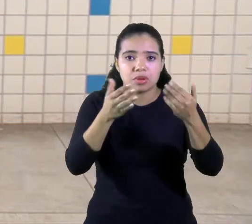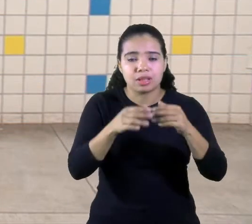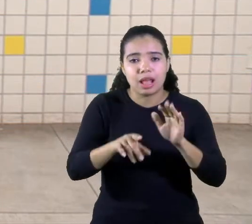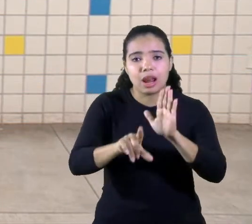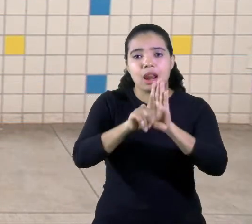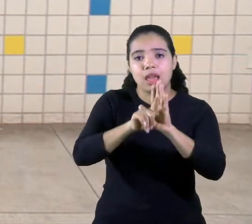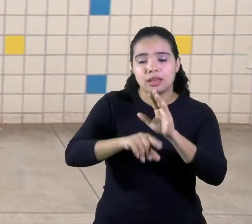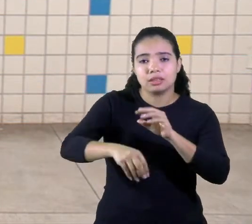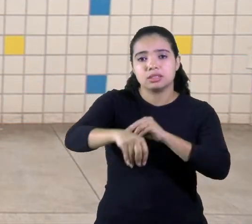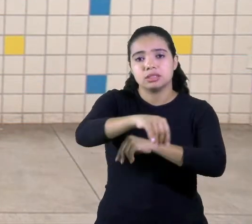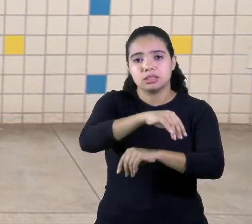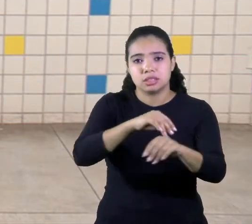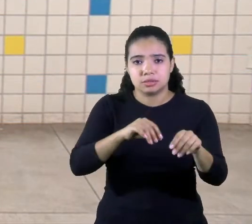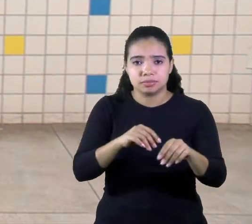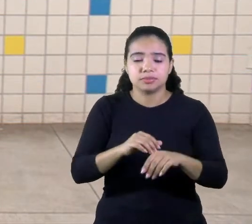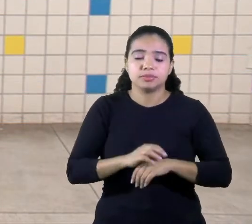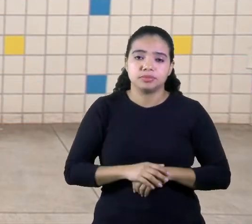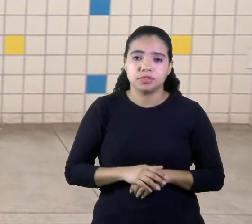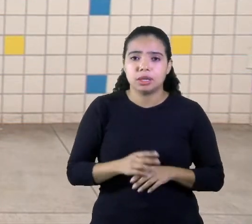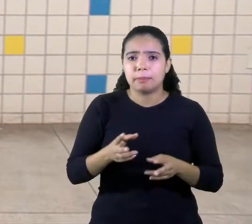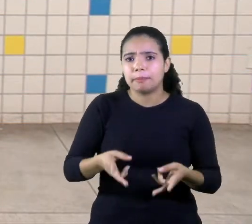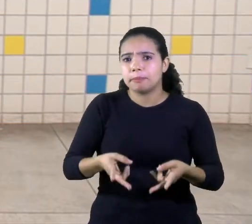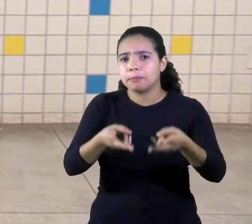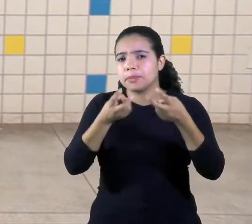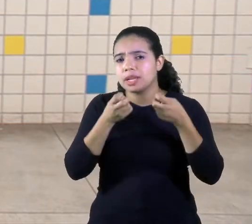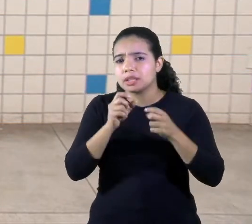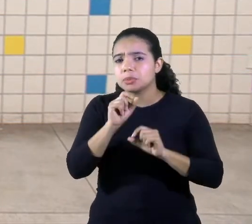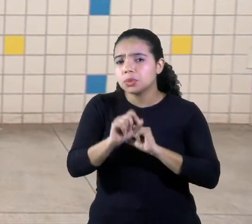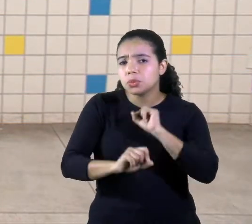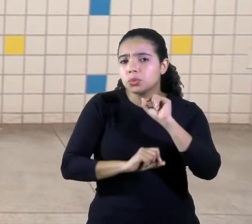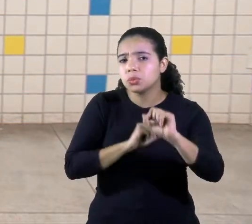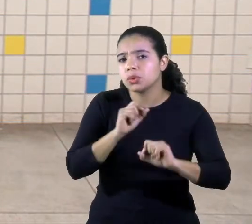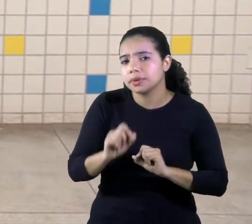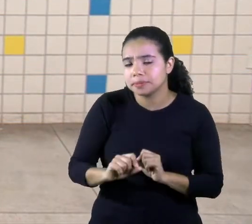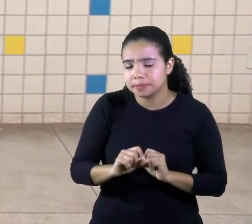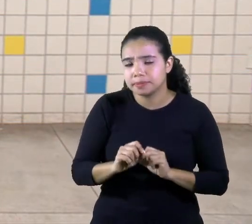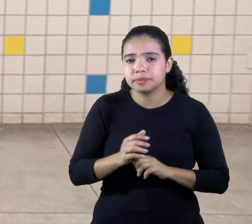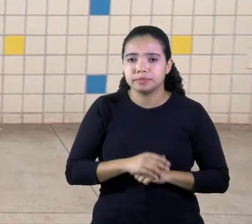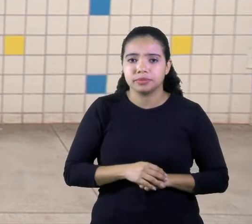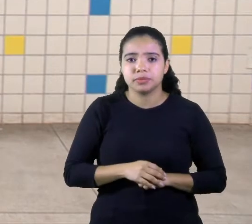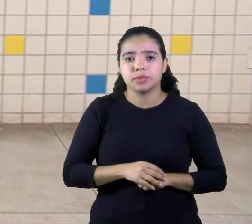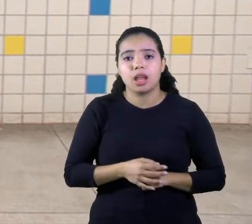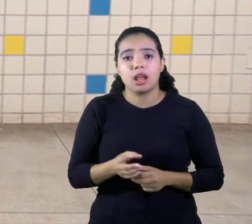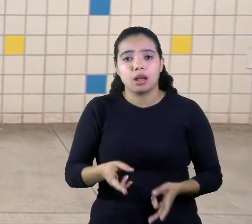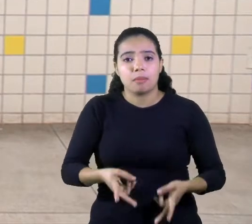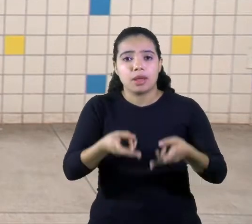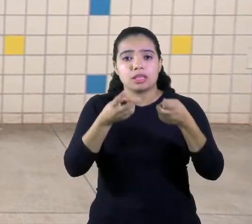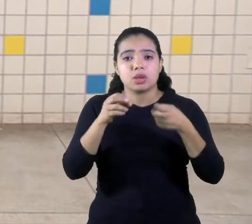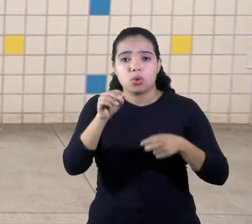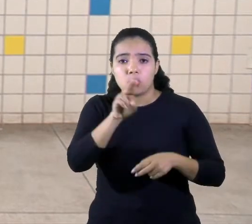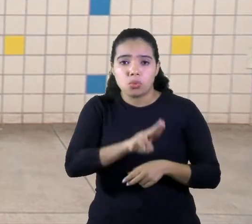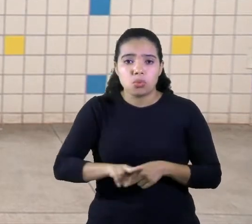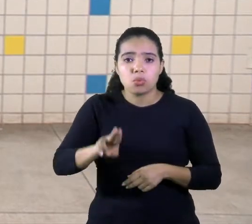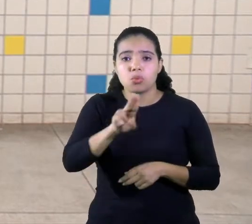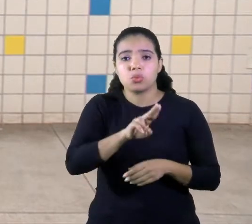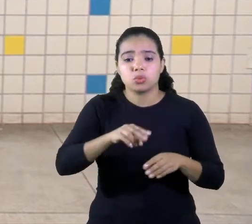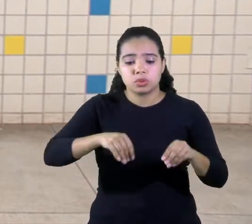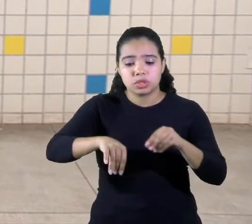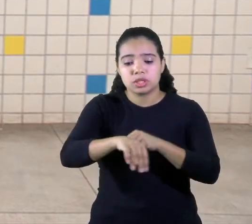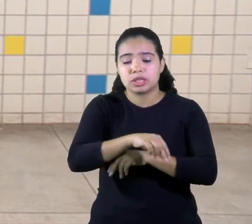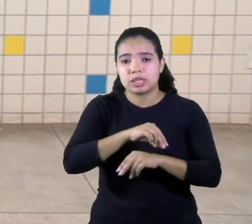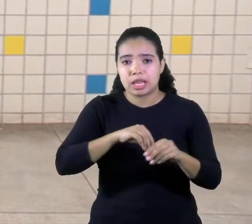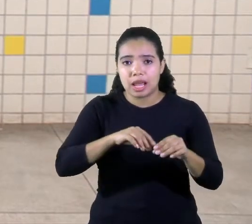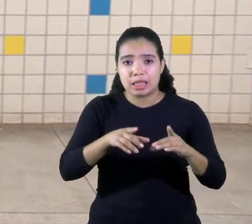de Terras. Percebe-se o quê? Percebe-se que o uso da terra nunca foi democrático no